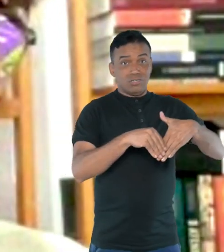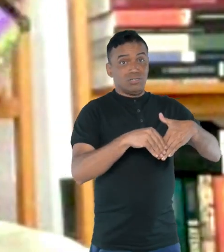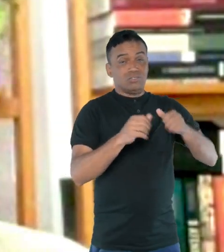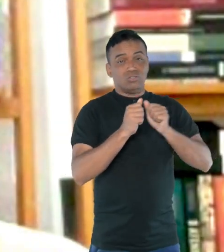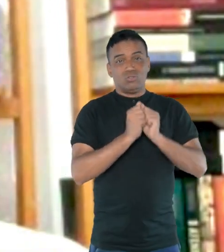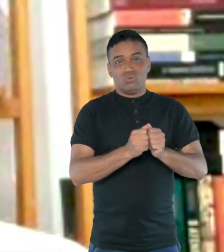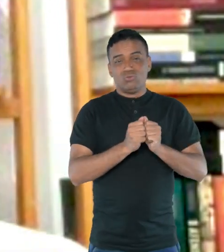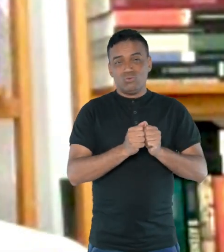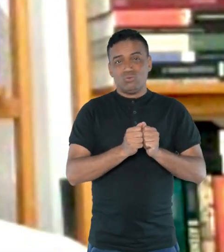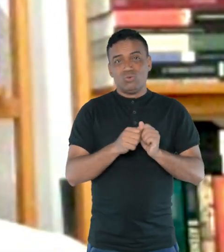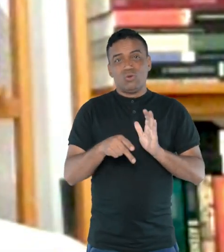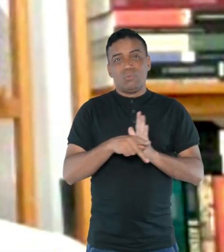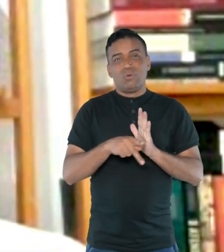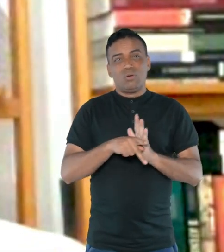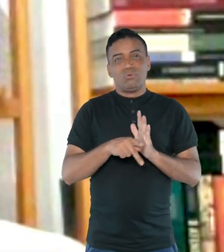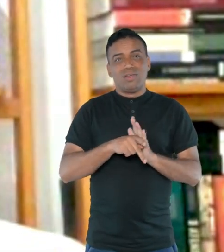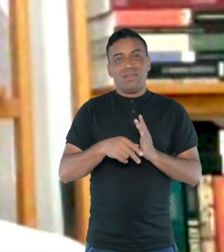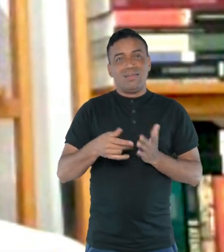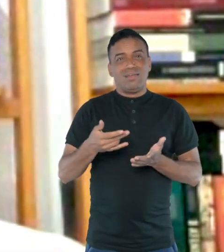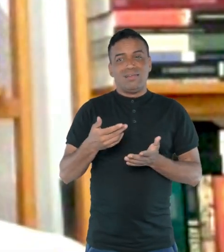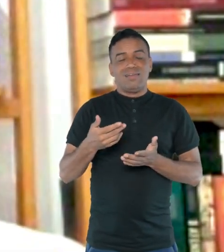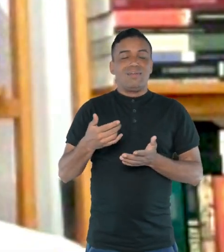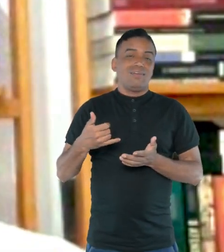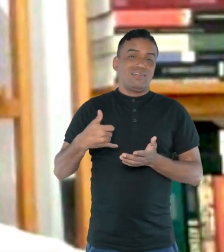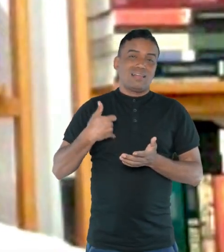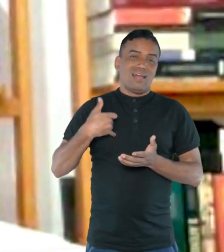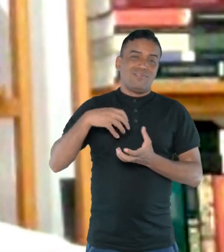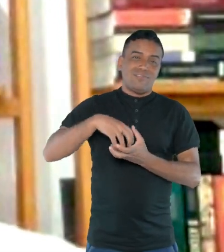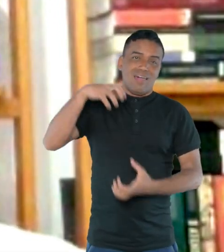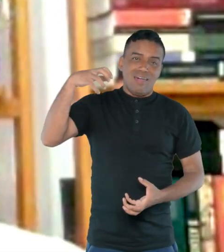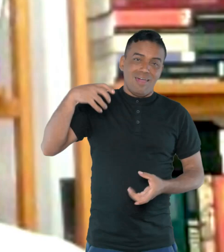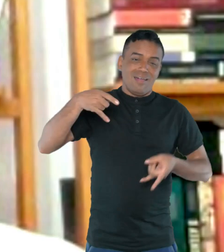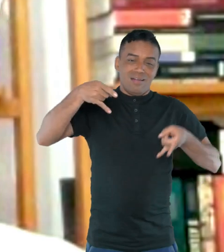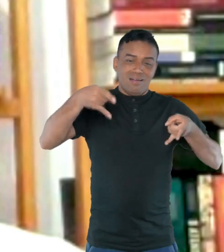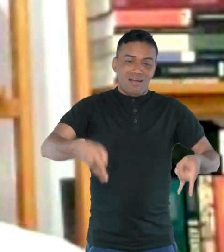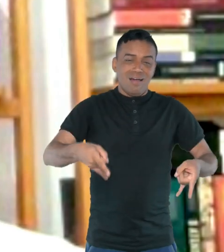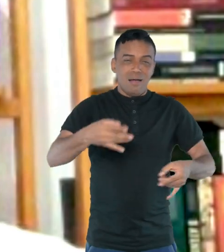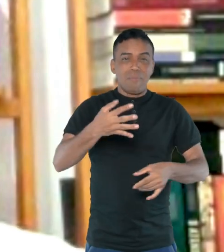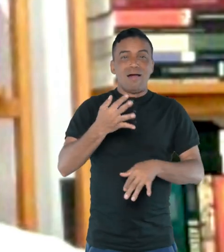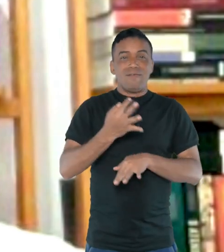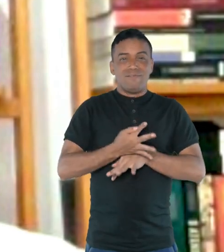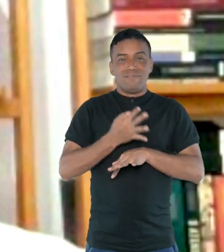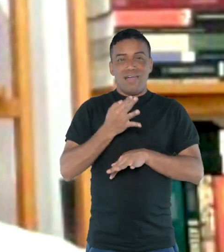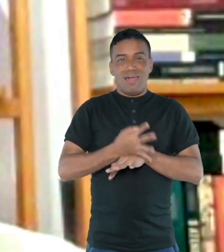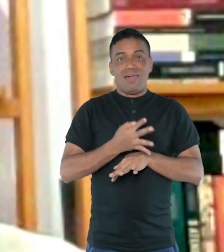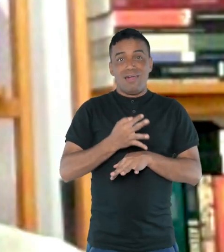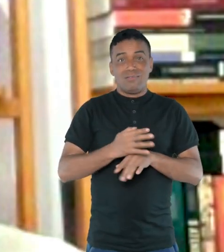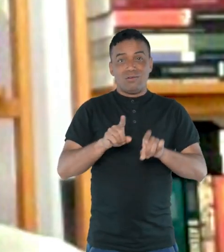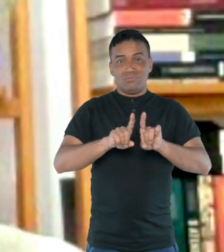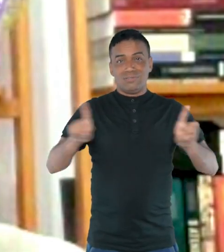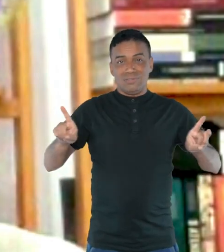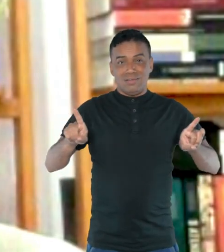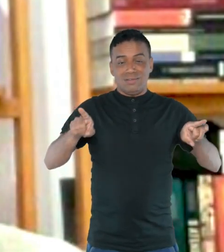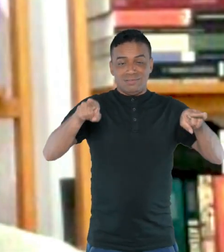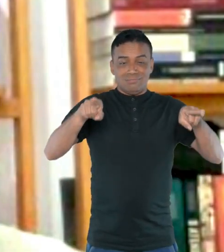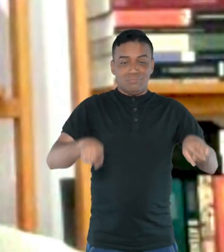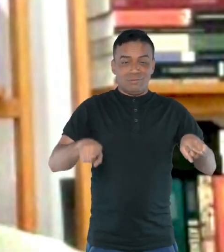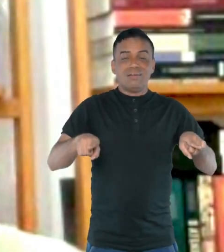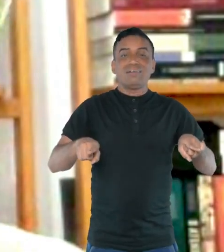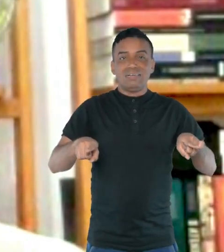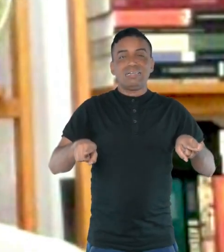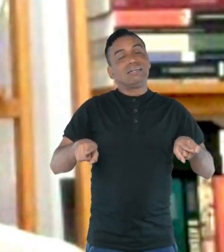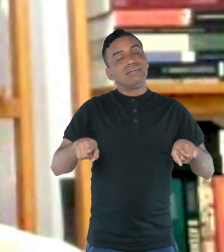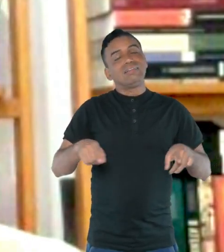sobraria ela e seu velho, os dois deitados na cama de ferro, longes como sempre foram, pois ela também velha, trapo